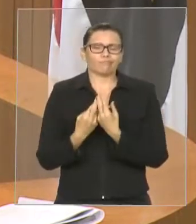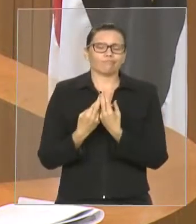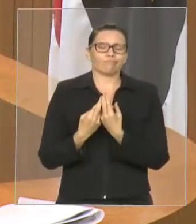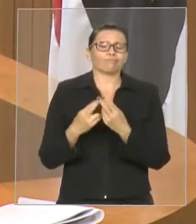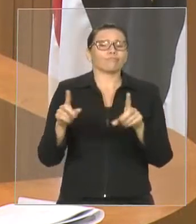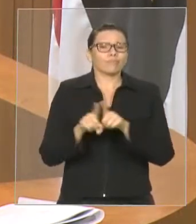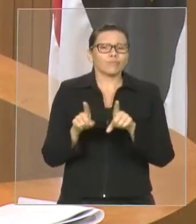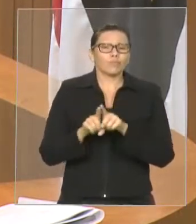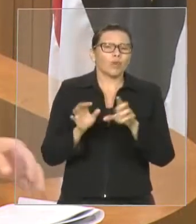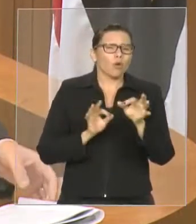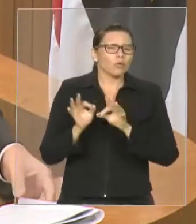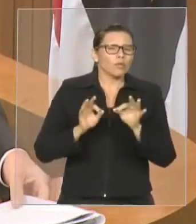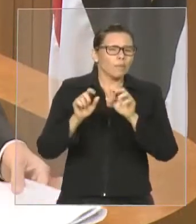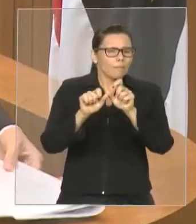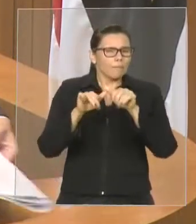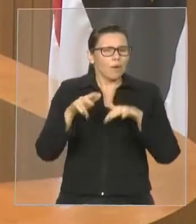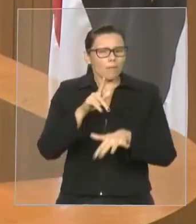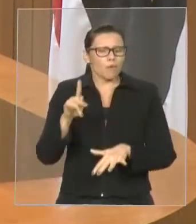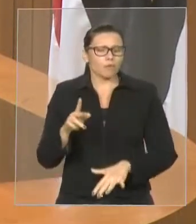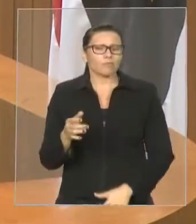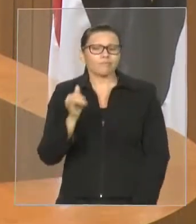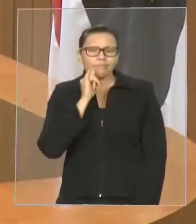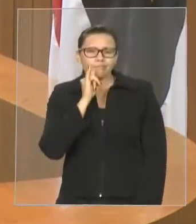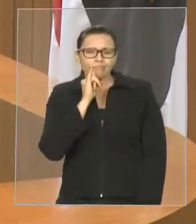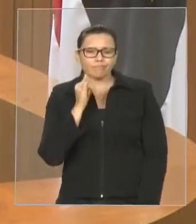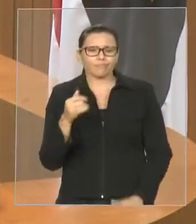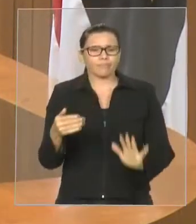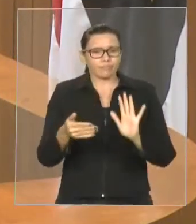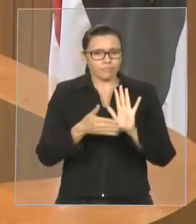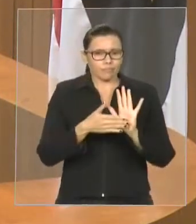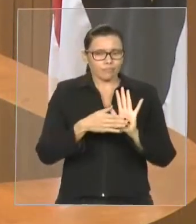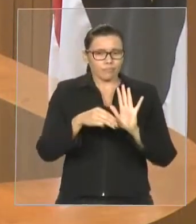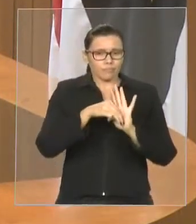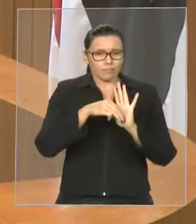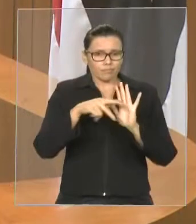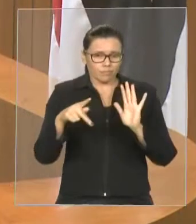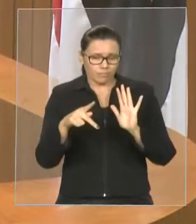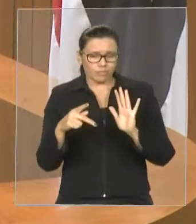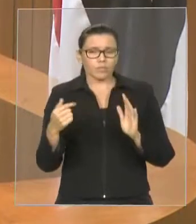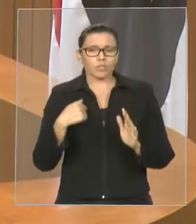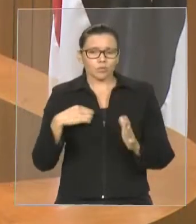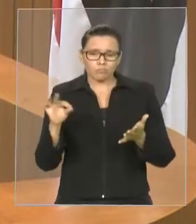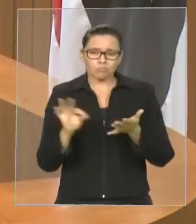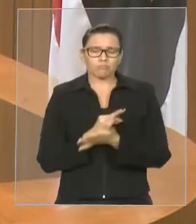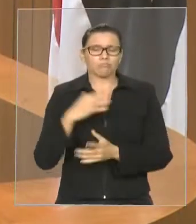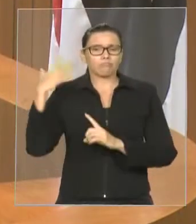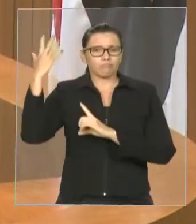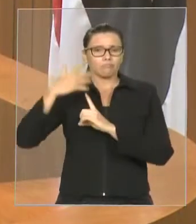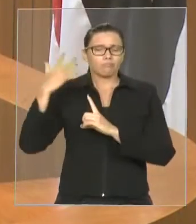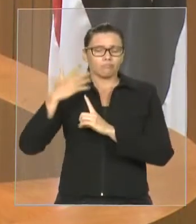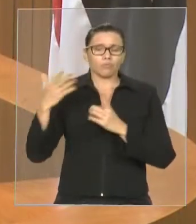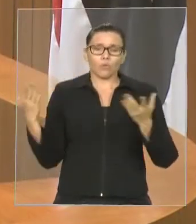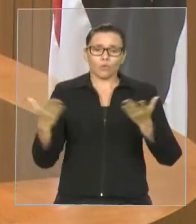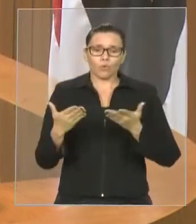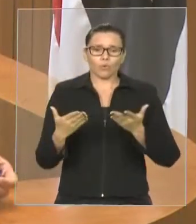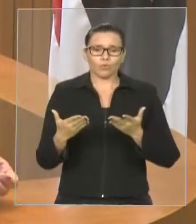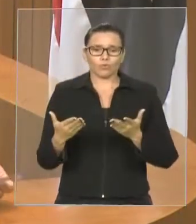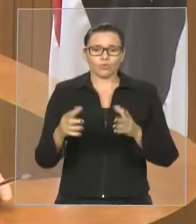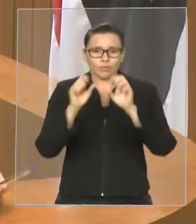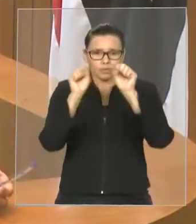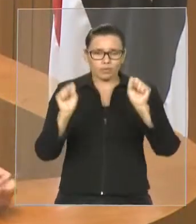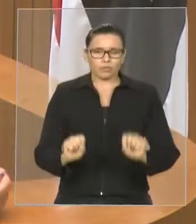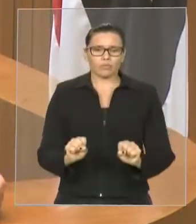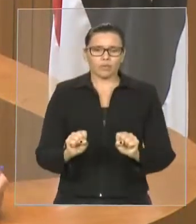públicas. Por exemplo, essa medida provisória que eu me inscrevi para discutir institui a sistemática de